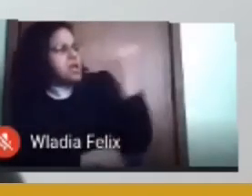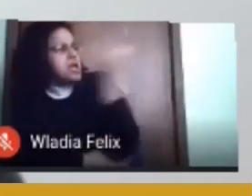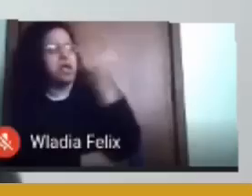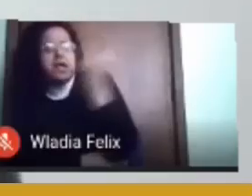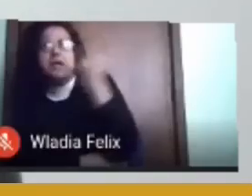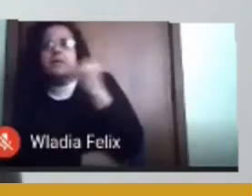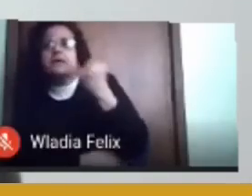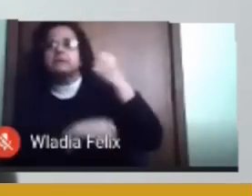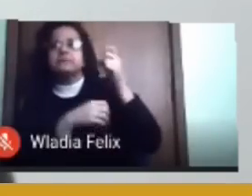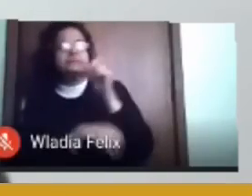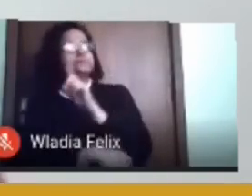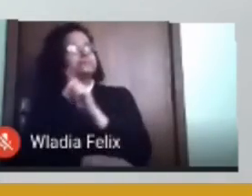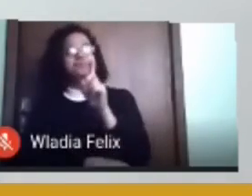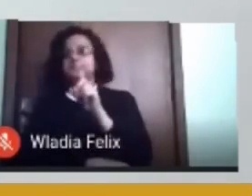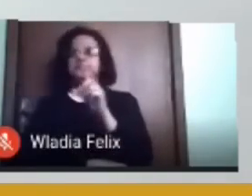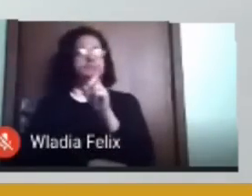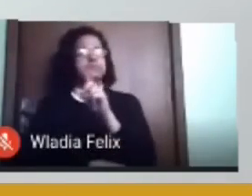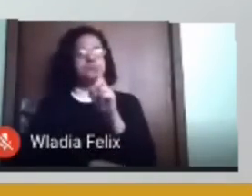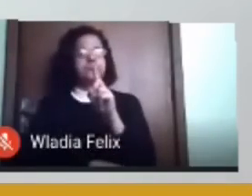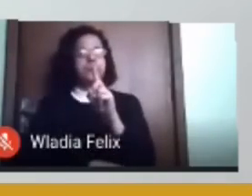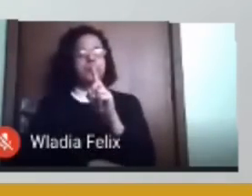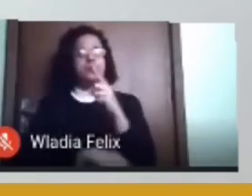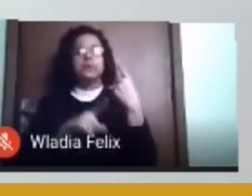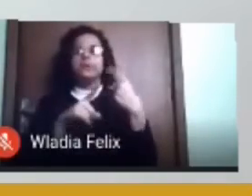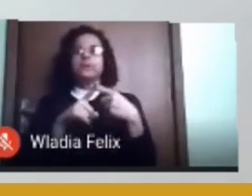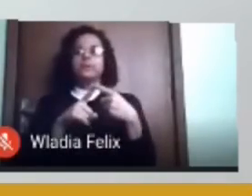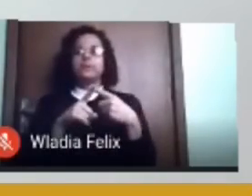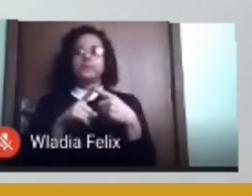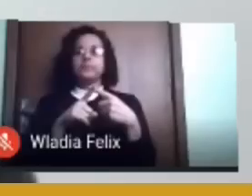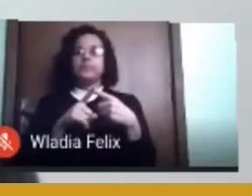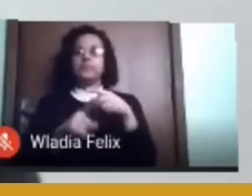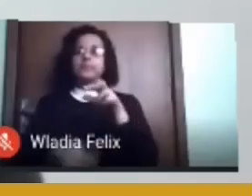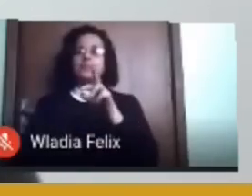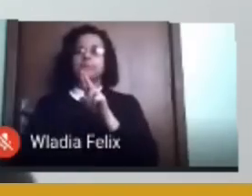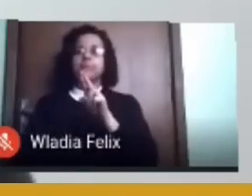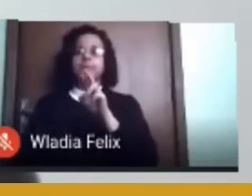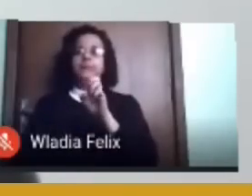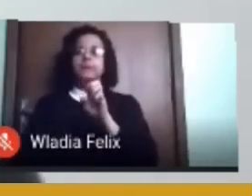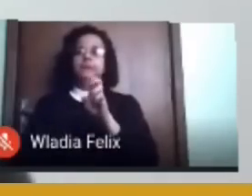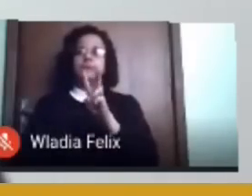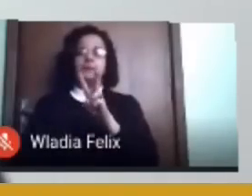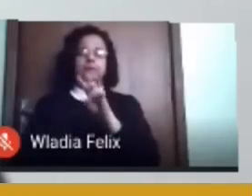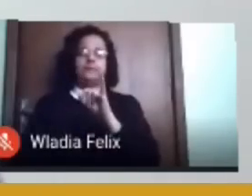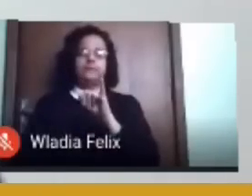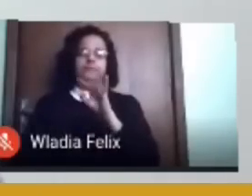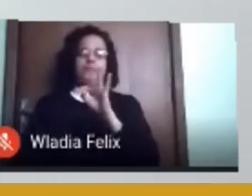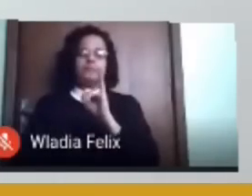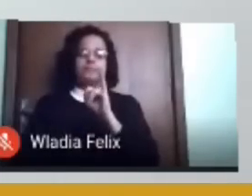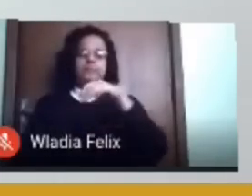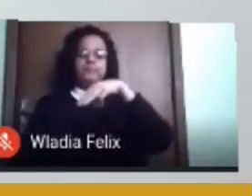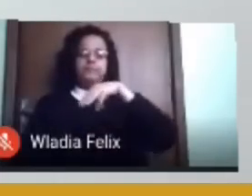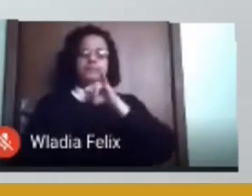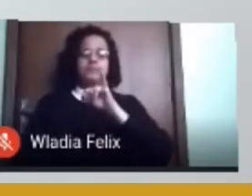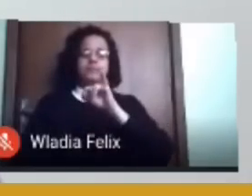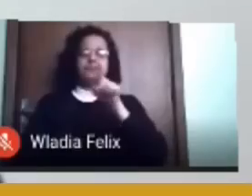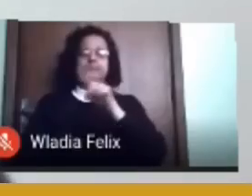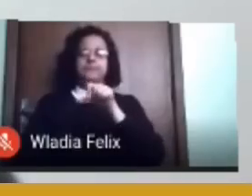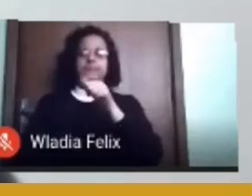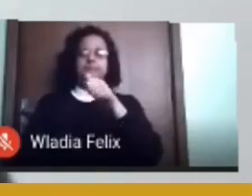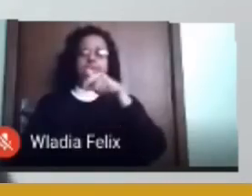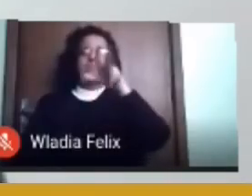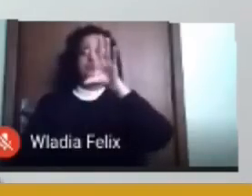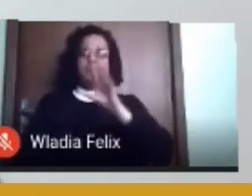revitimização, nós não podemos fazer isso. Nós temos que tratar a criança com carinho, dignidade e respeito, não tem